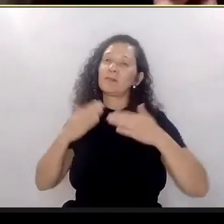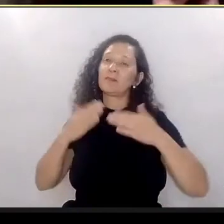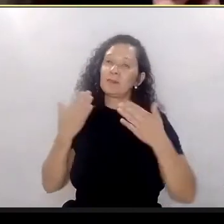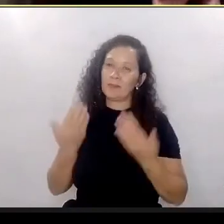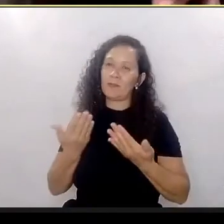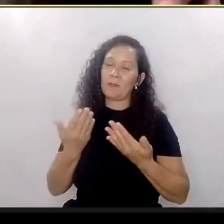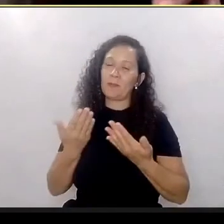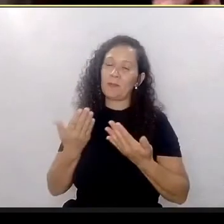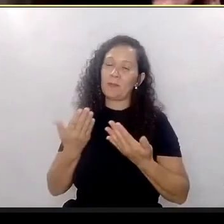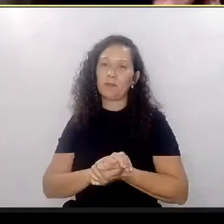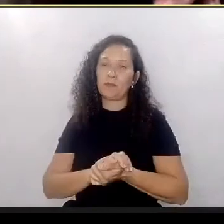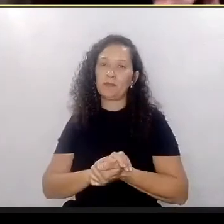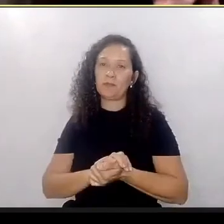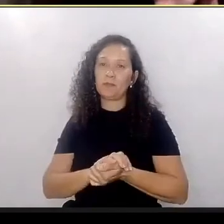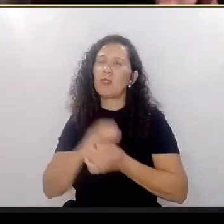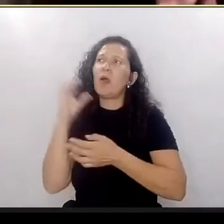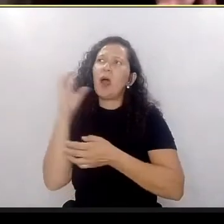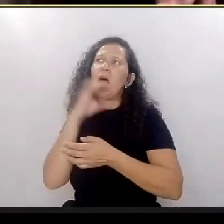não. rapidamente.